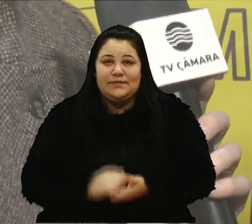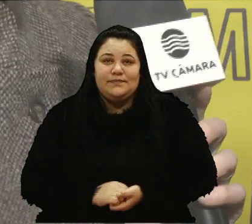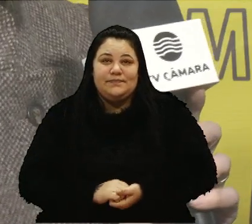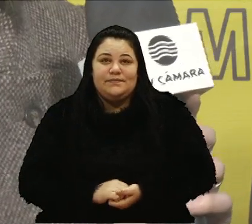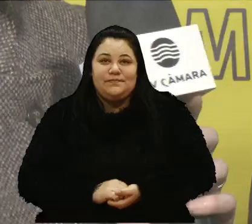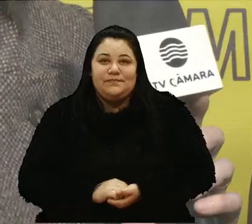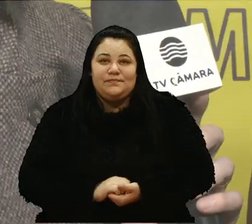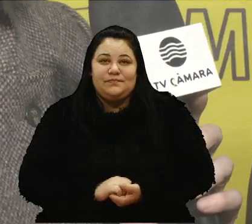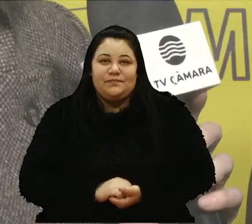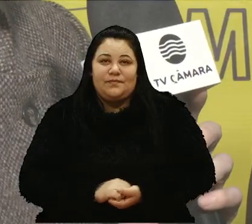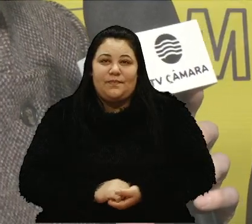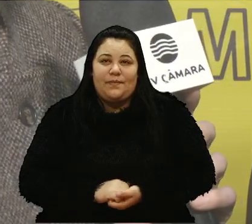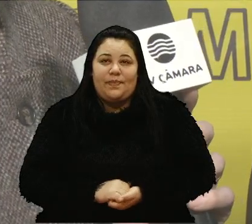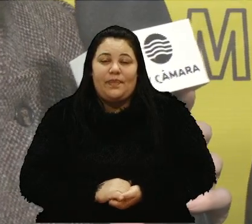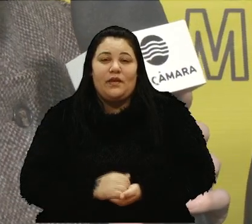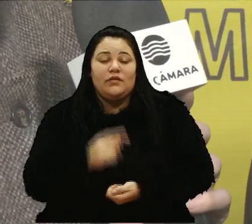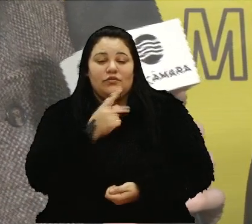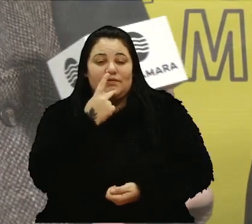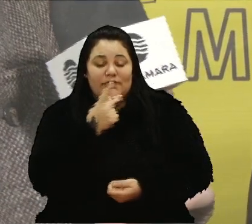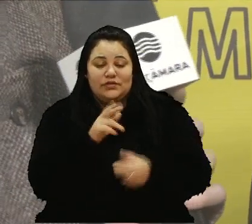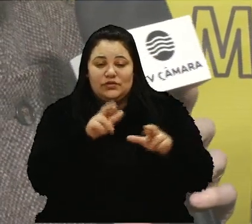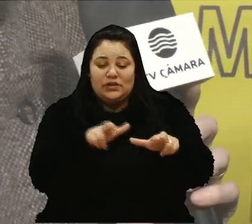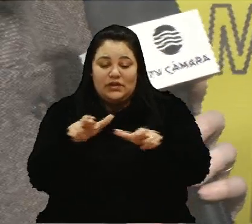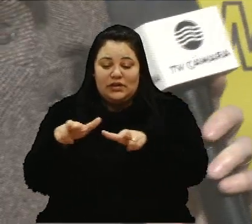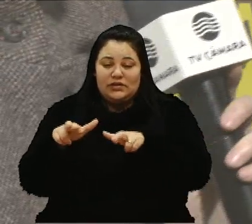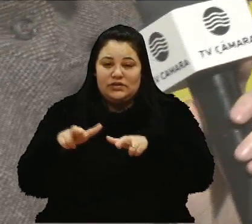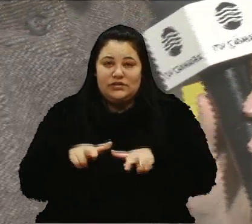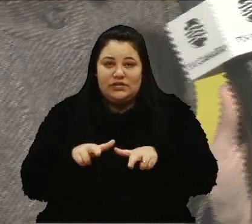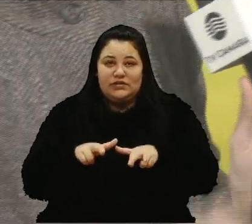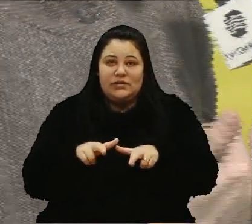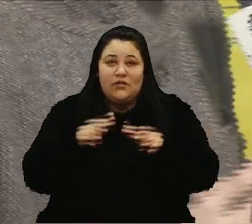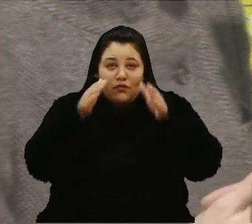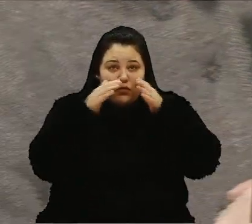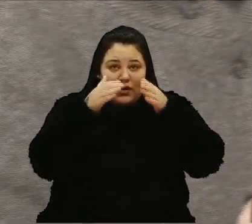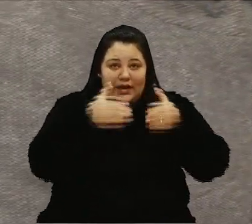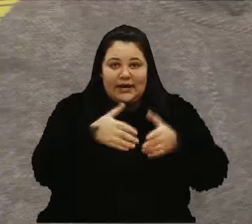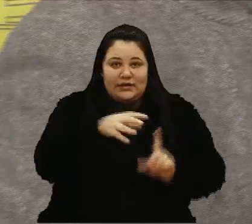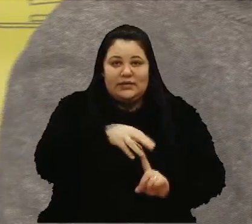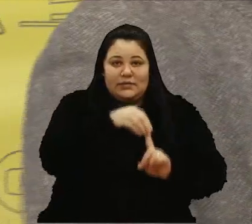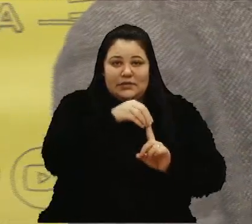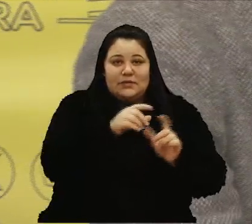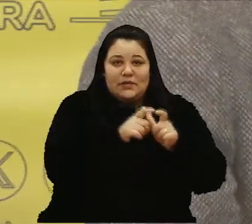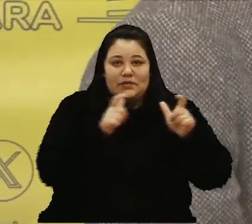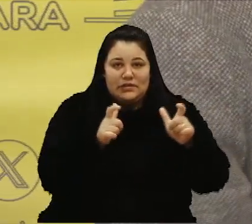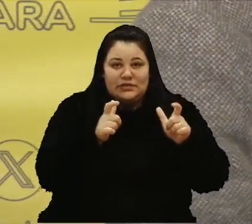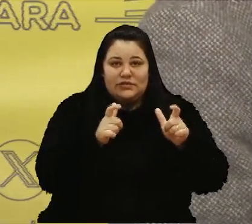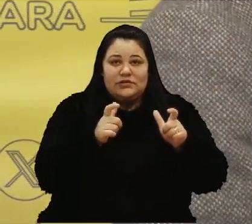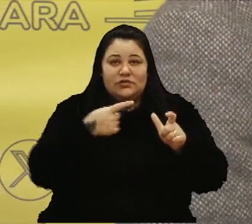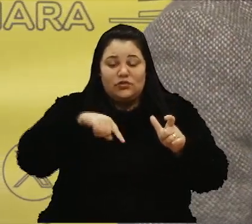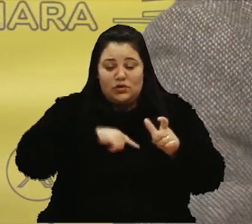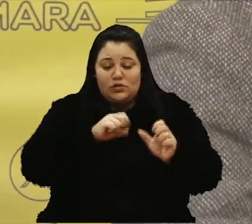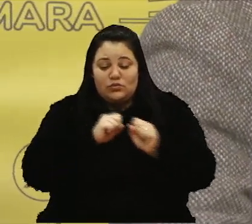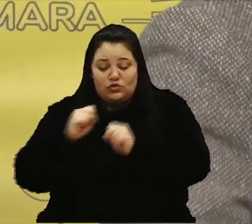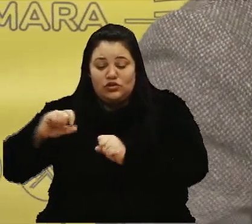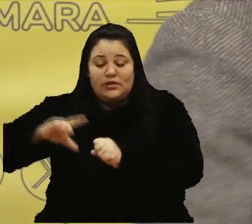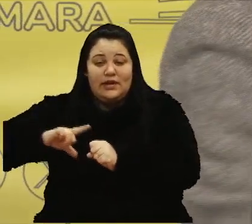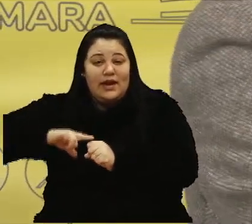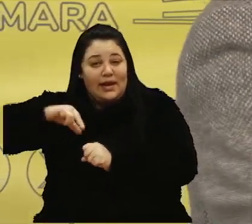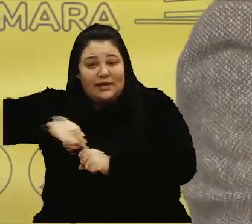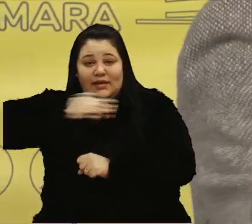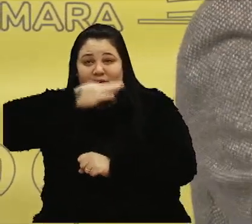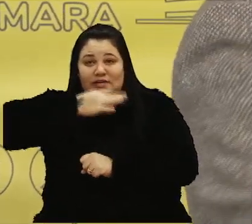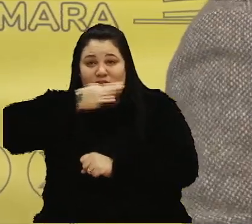que o senhor está falando, toda a região expandida na metrópole ali, né? A gente poderia ter, por exemplo, essa circulação aqui em Caxias. A gente